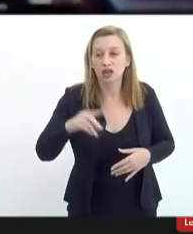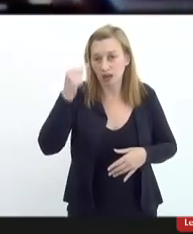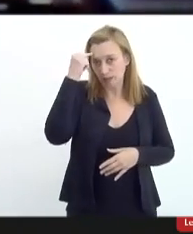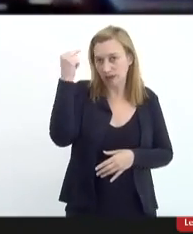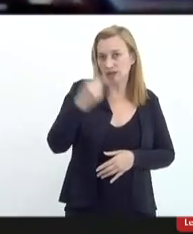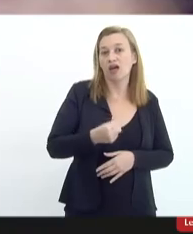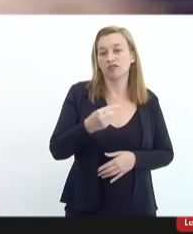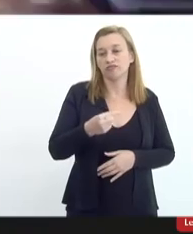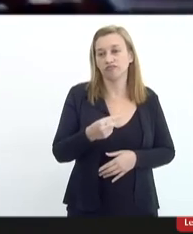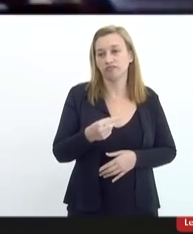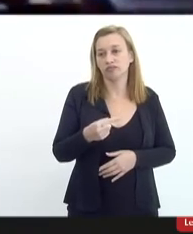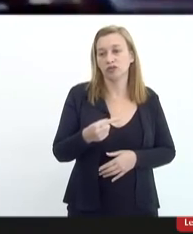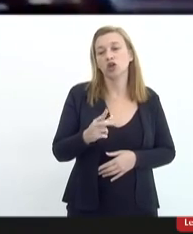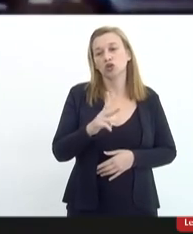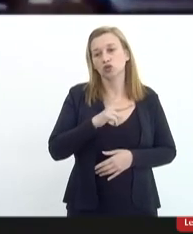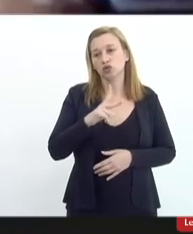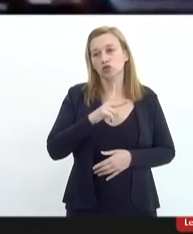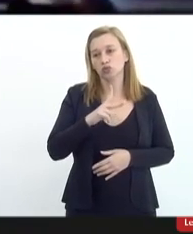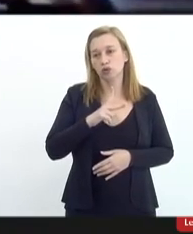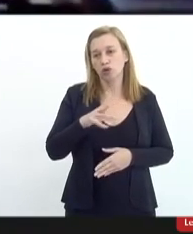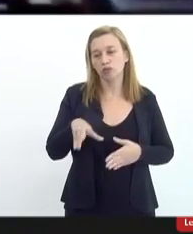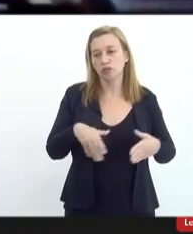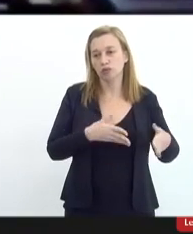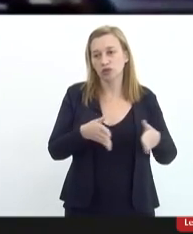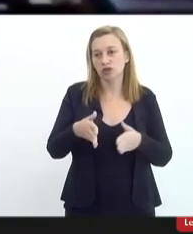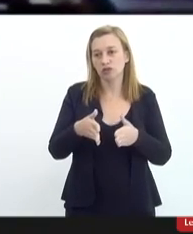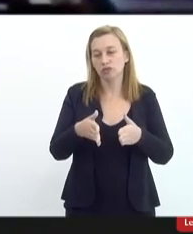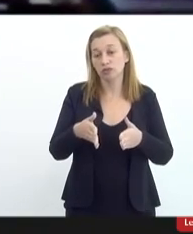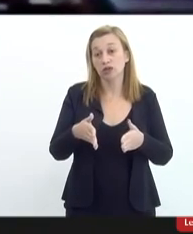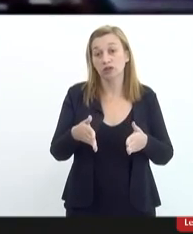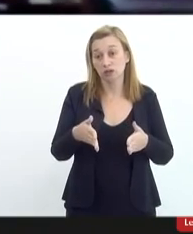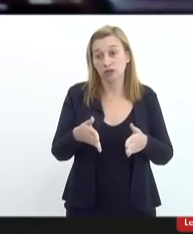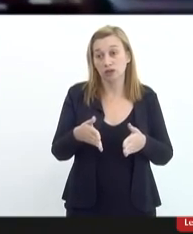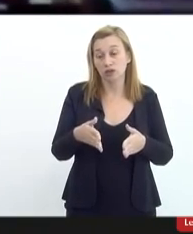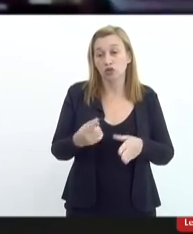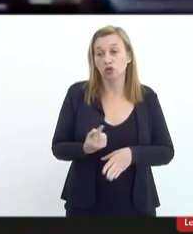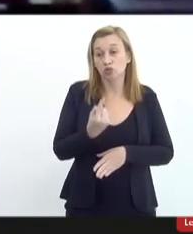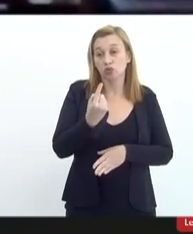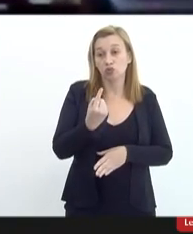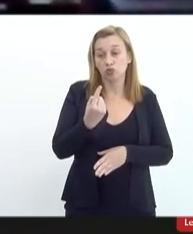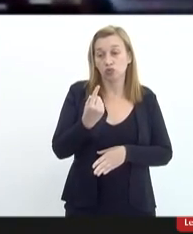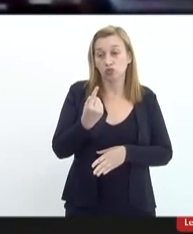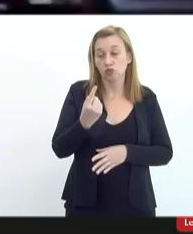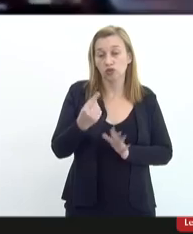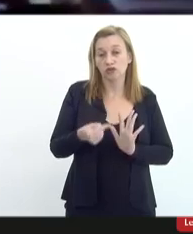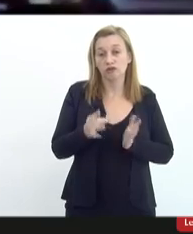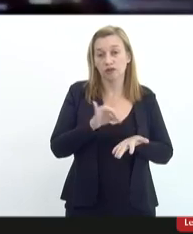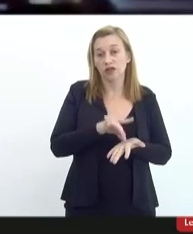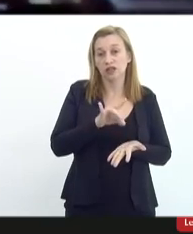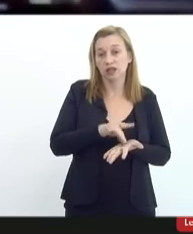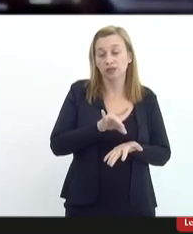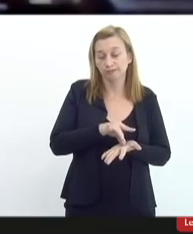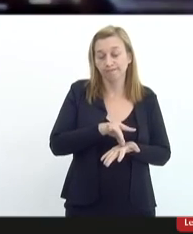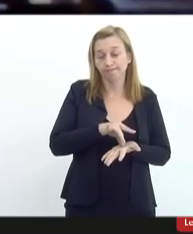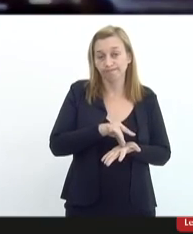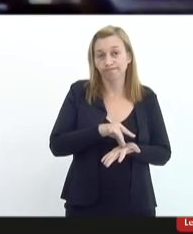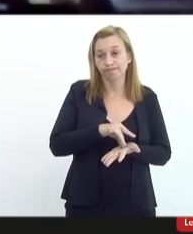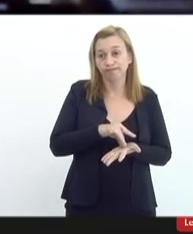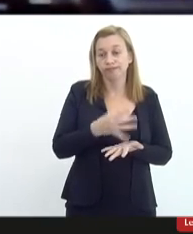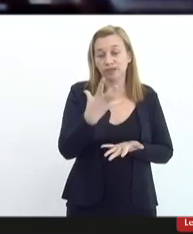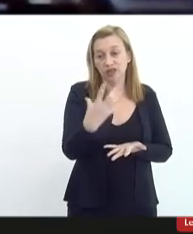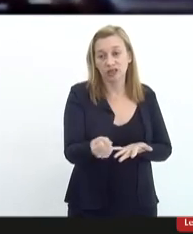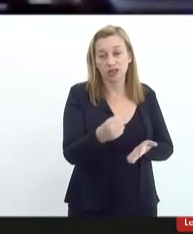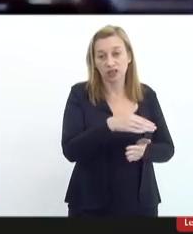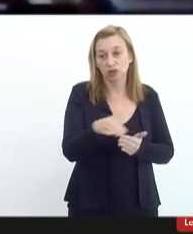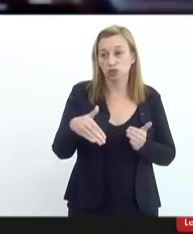mandar com seus próprios desígnios e restabelecer um único espelho de verdade que seja aceito por